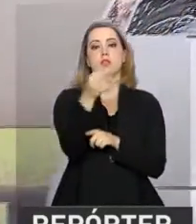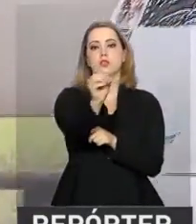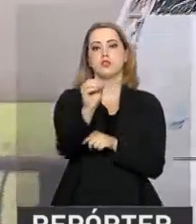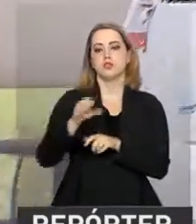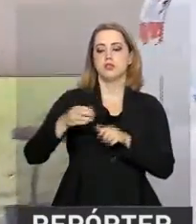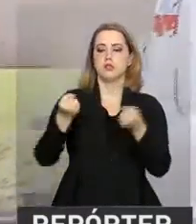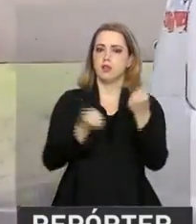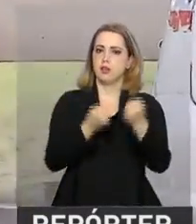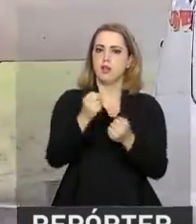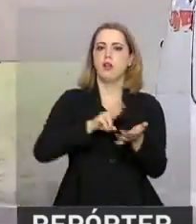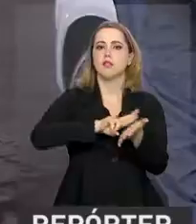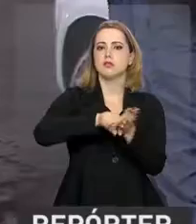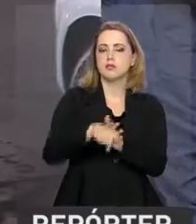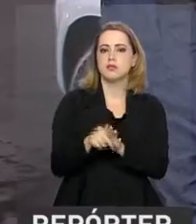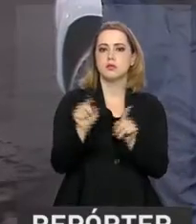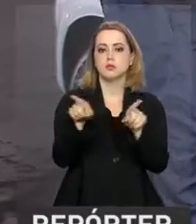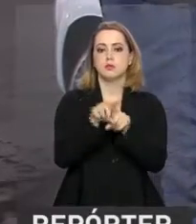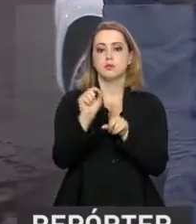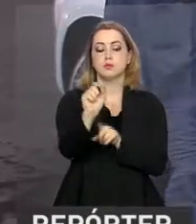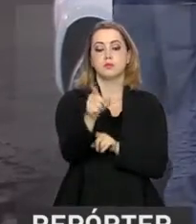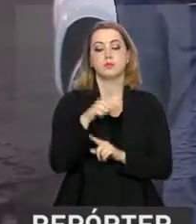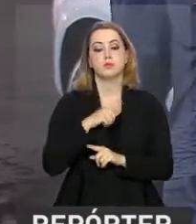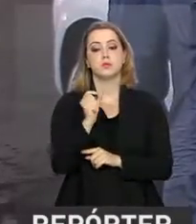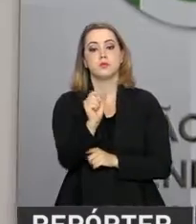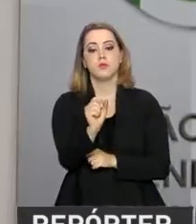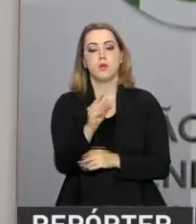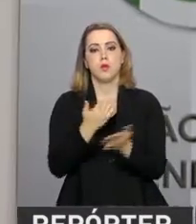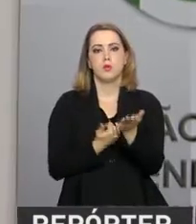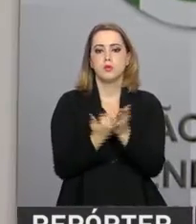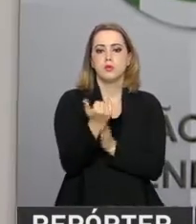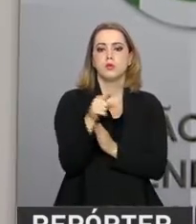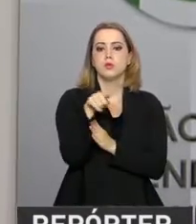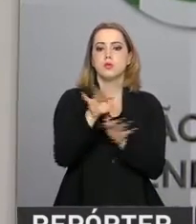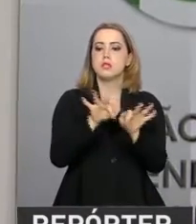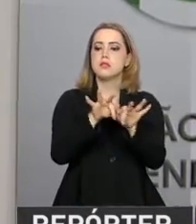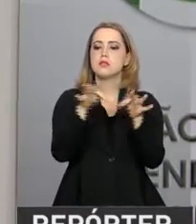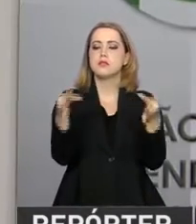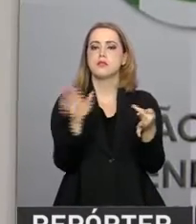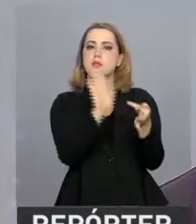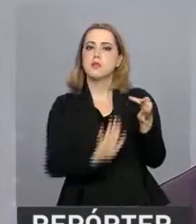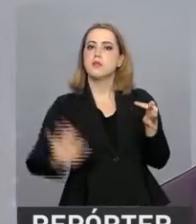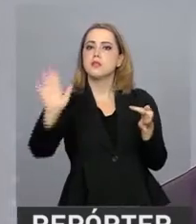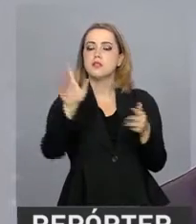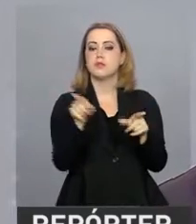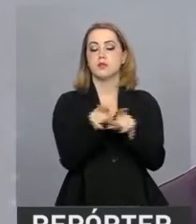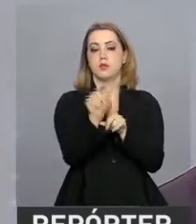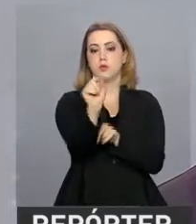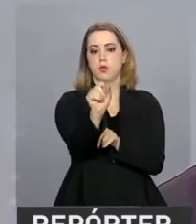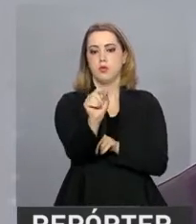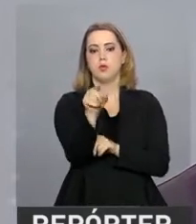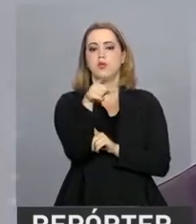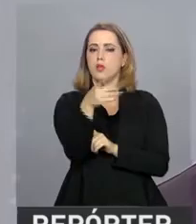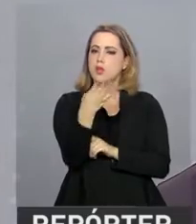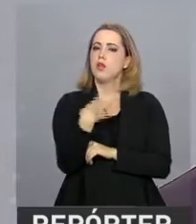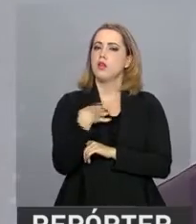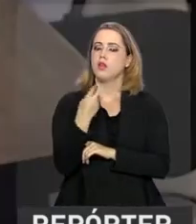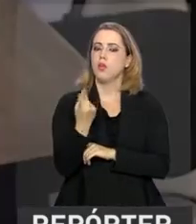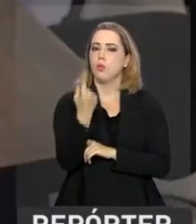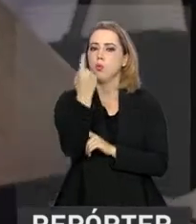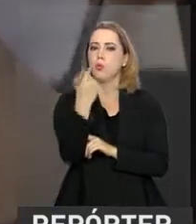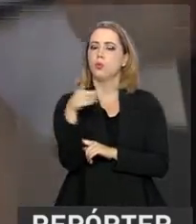média desde que foi criada há dois anos a empresa faz parte do simples nacional o rhodolfo é um dos sócios